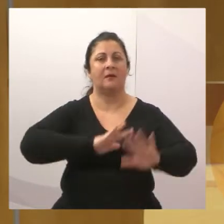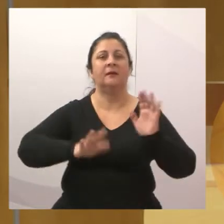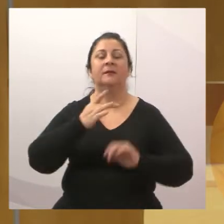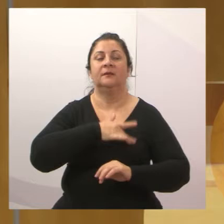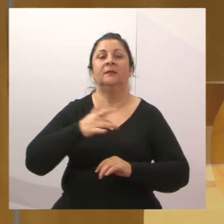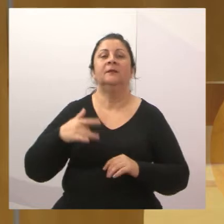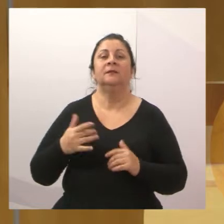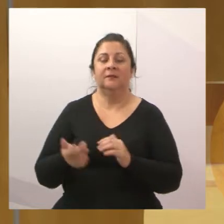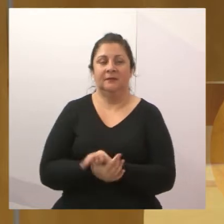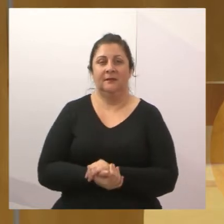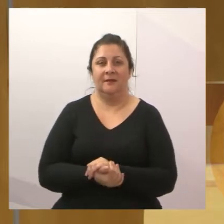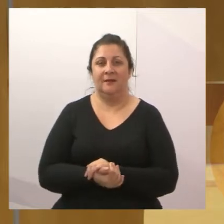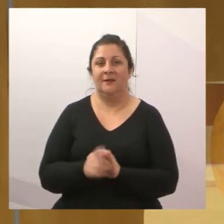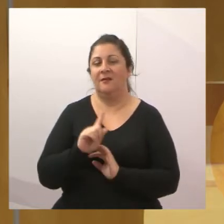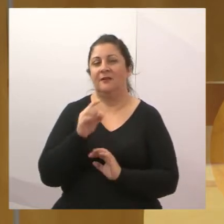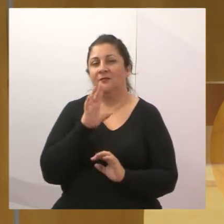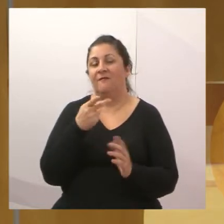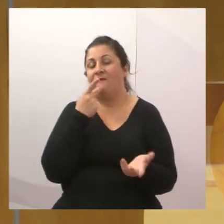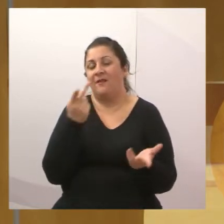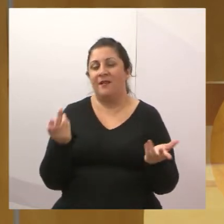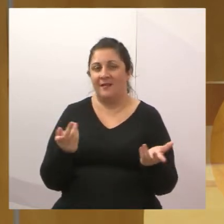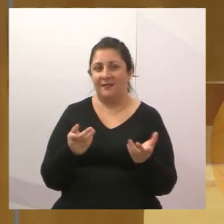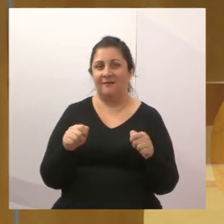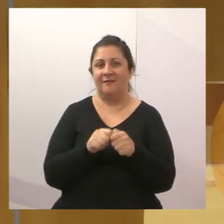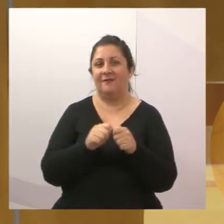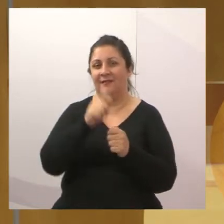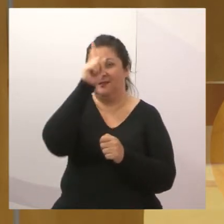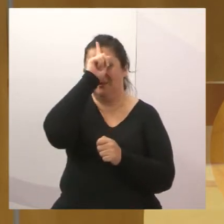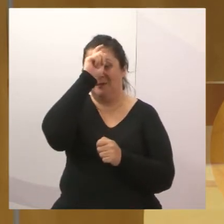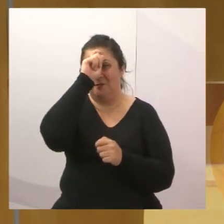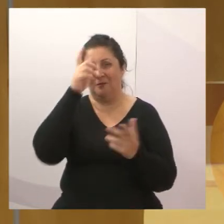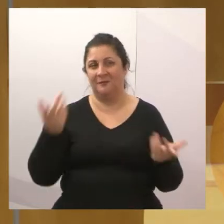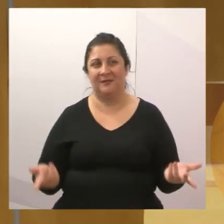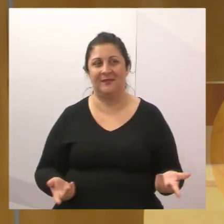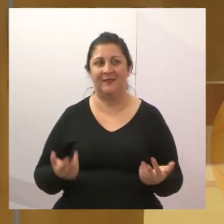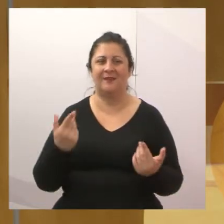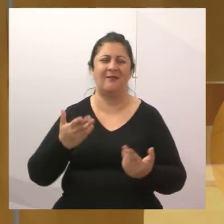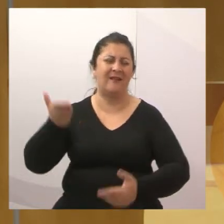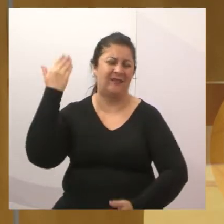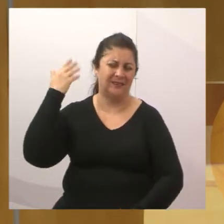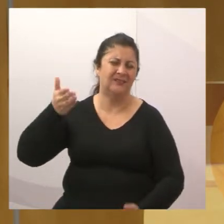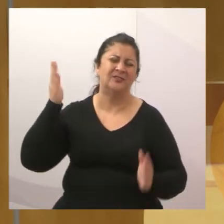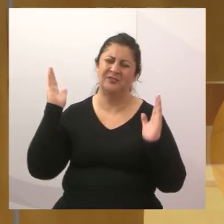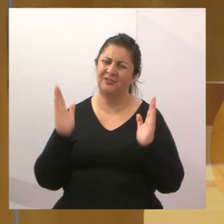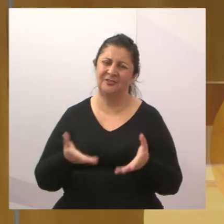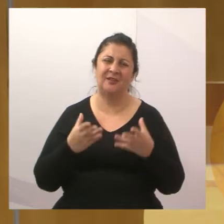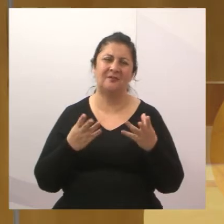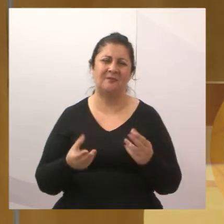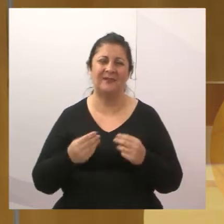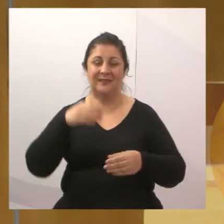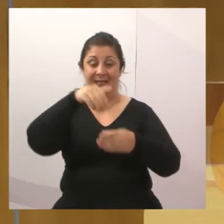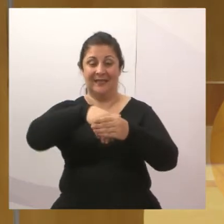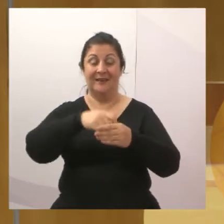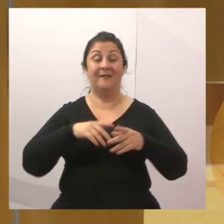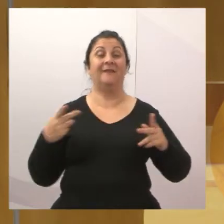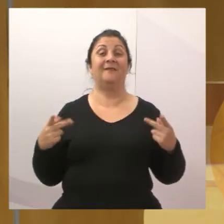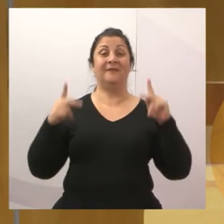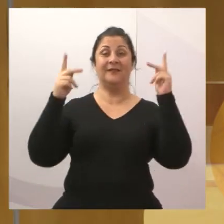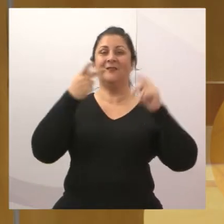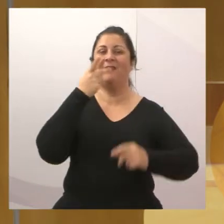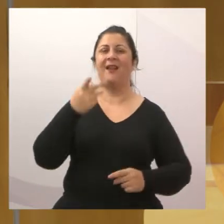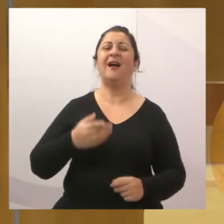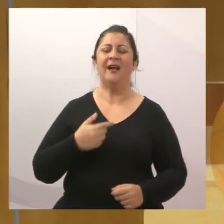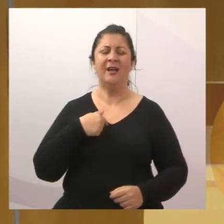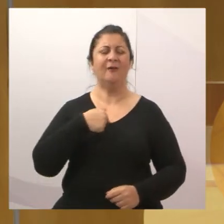saúde. Então, não é simplesmente falar que vai fazer um hospital municipal, como já vários prefeitos ganham campanha em eleição, falando,